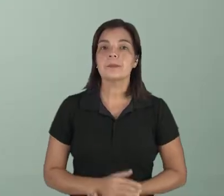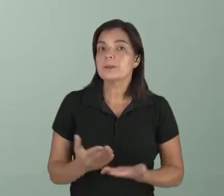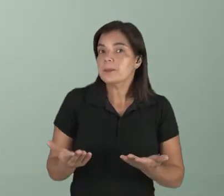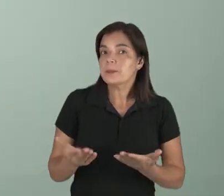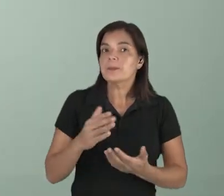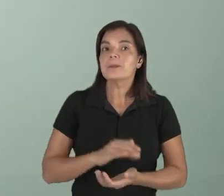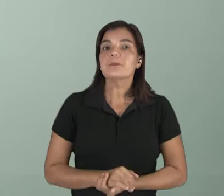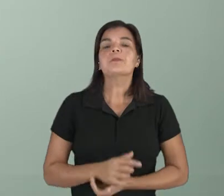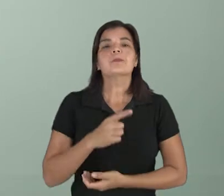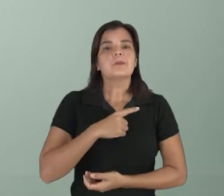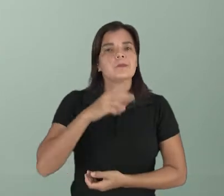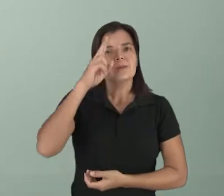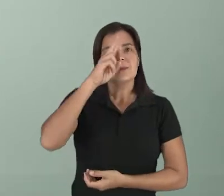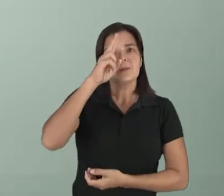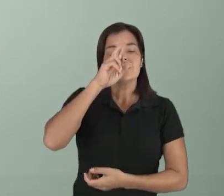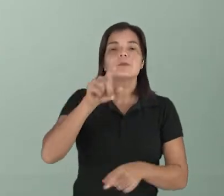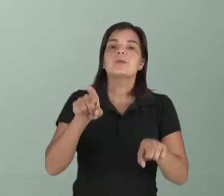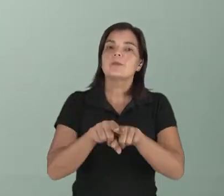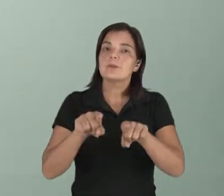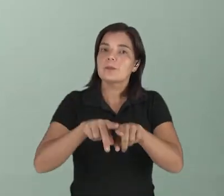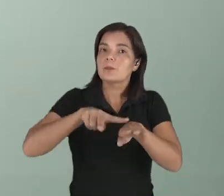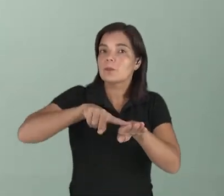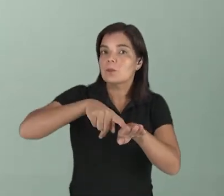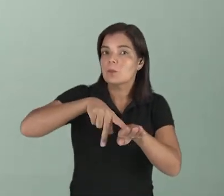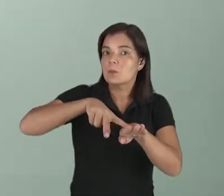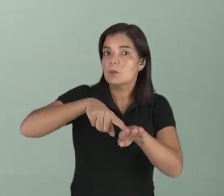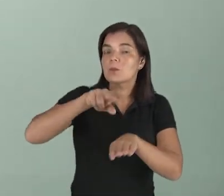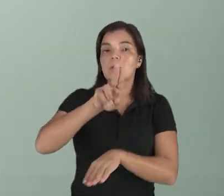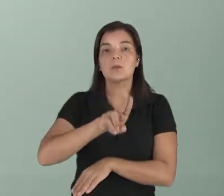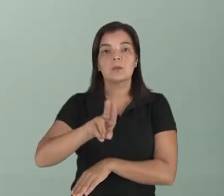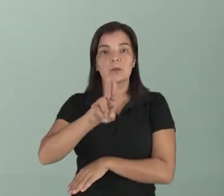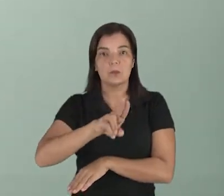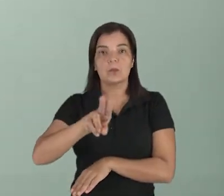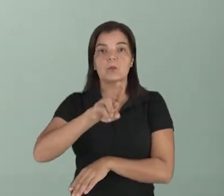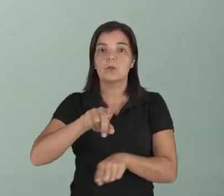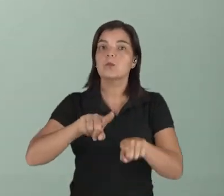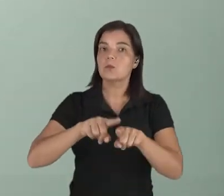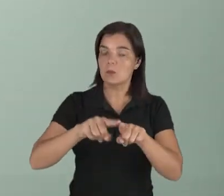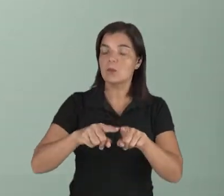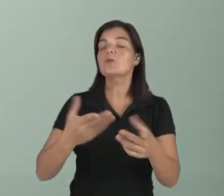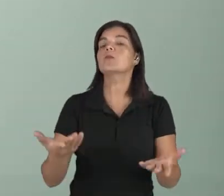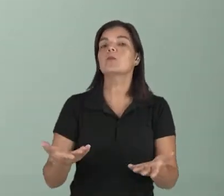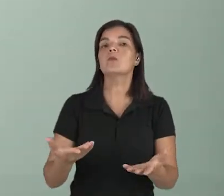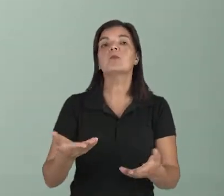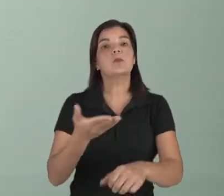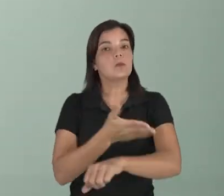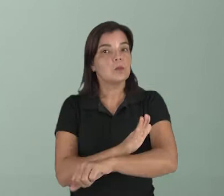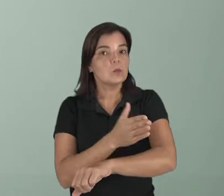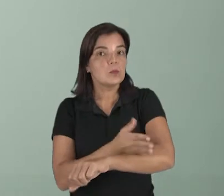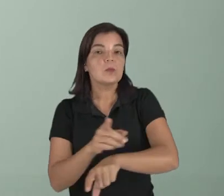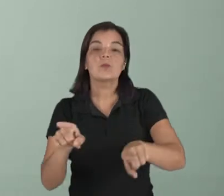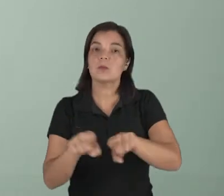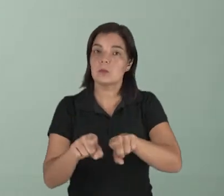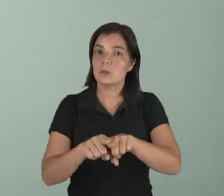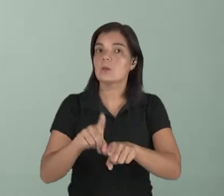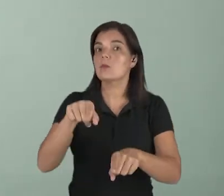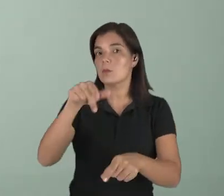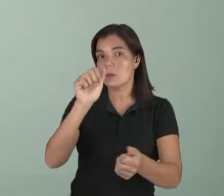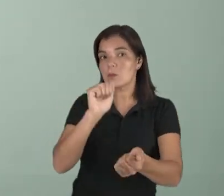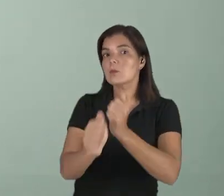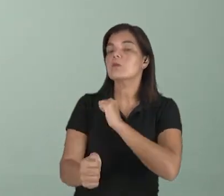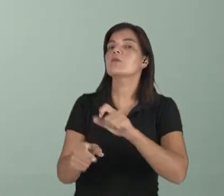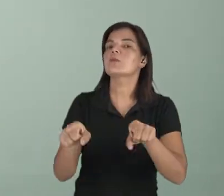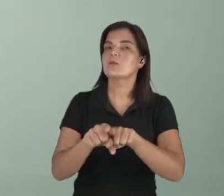Então a gente tem que lembrar também que o skate, ele é utilizado como um hobby, mas ele também é um esporte, né? Então existem